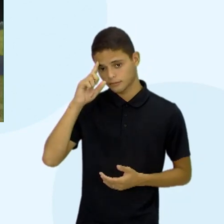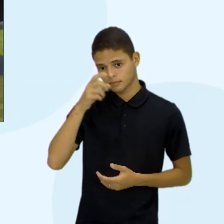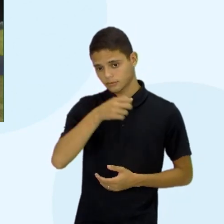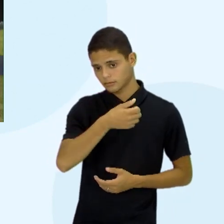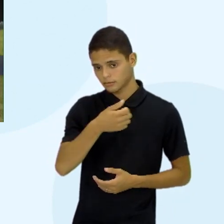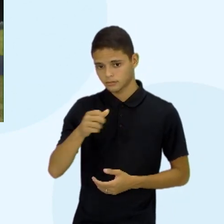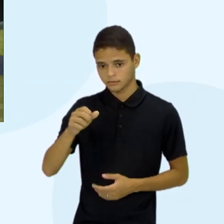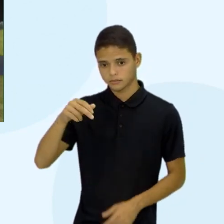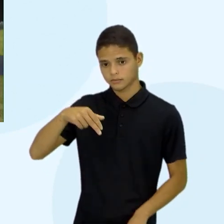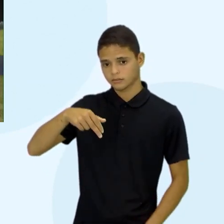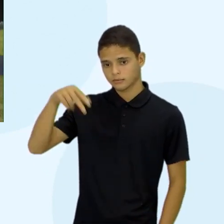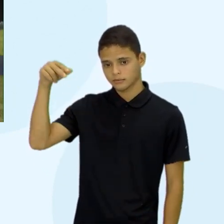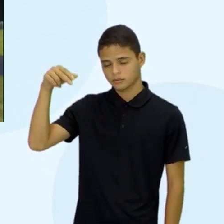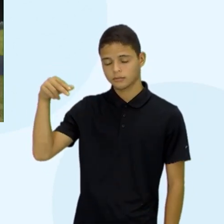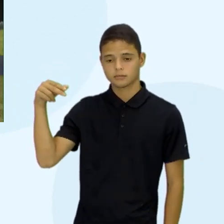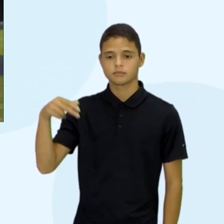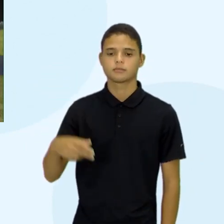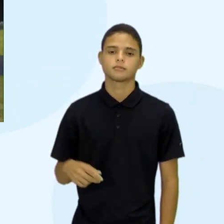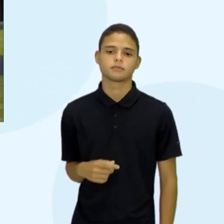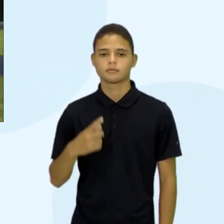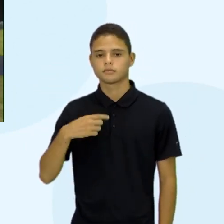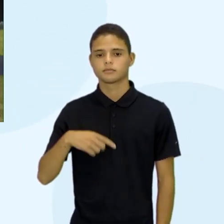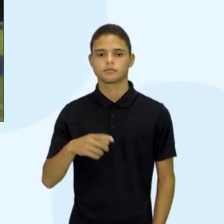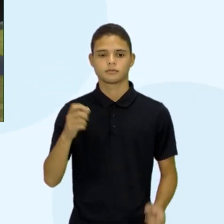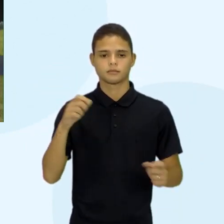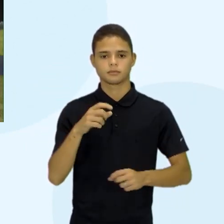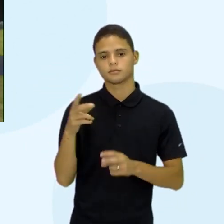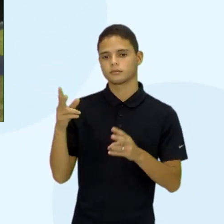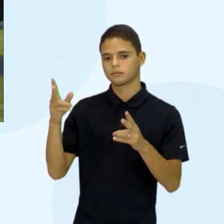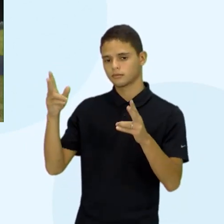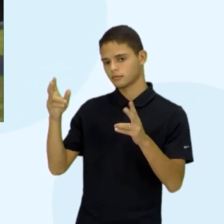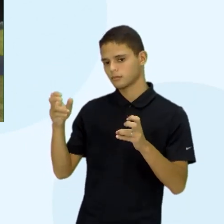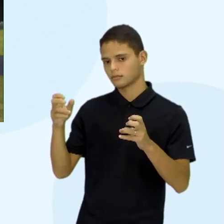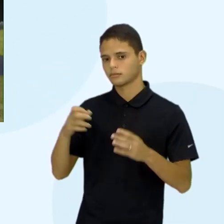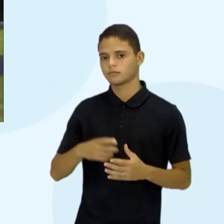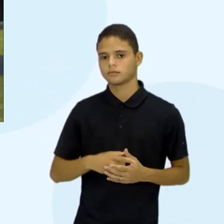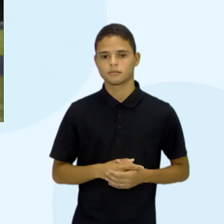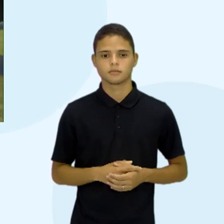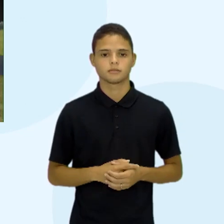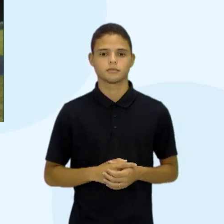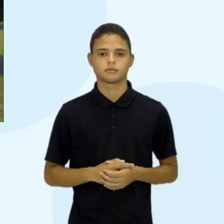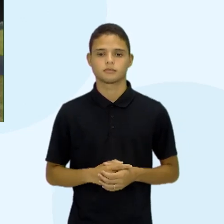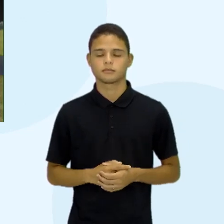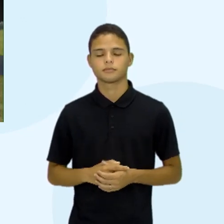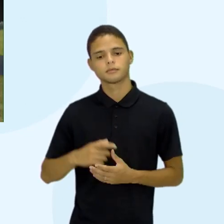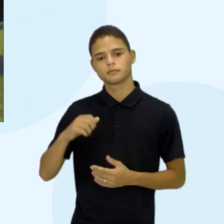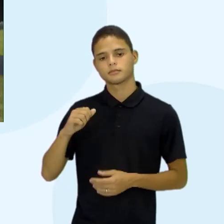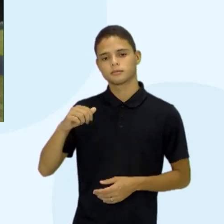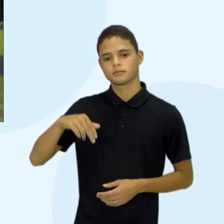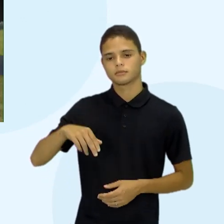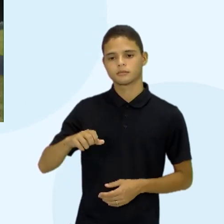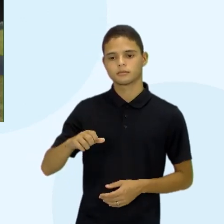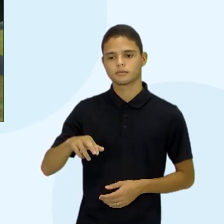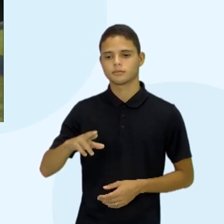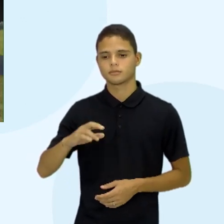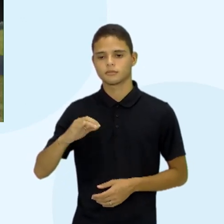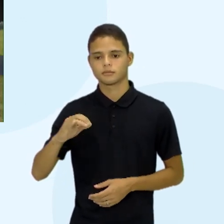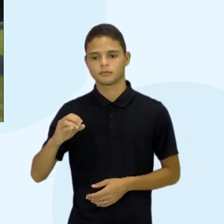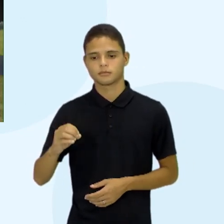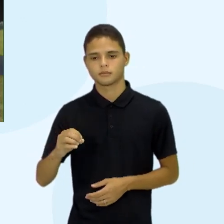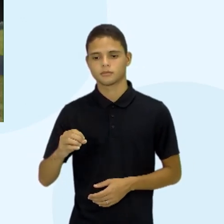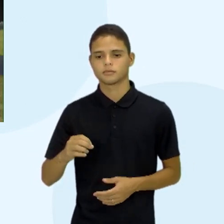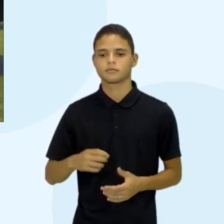Onze de Novembro aí recente né a gente poderia ver aí esse céu com a constelação de Aquarius é de aquário